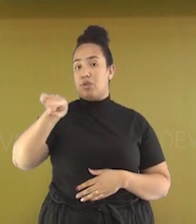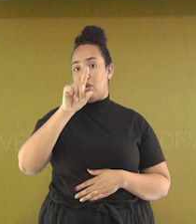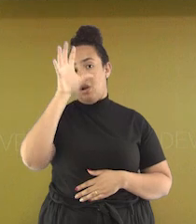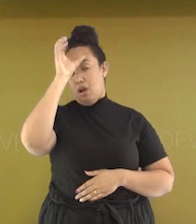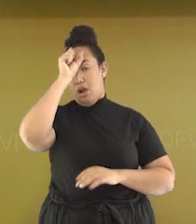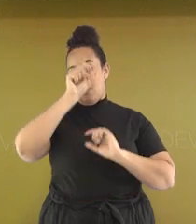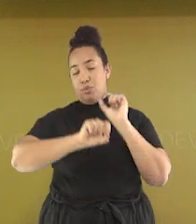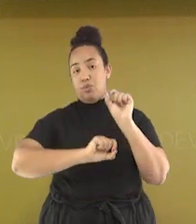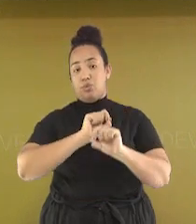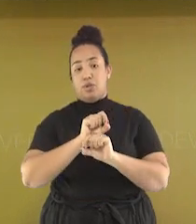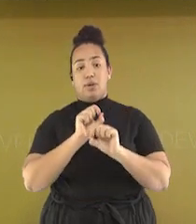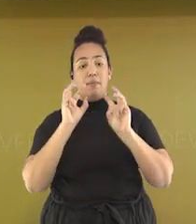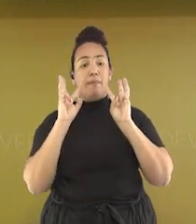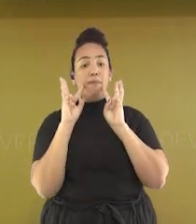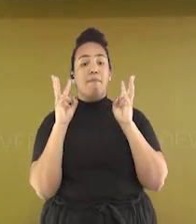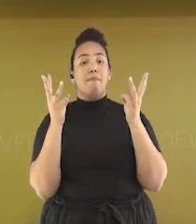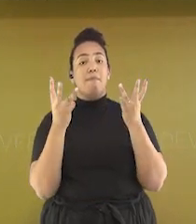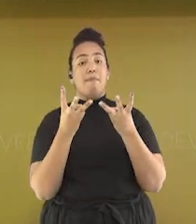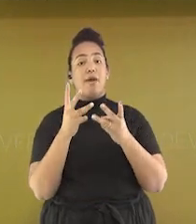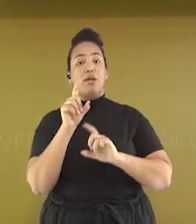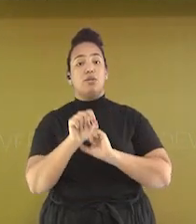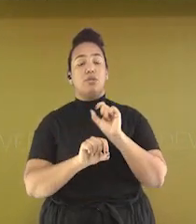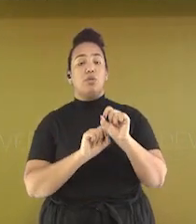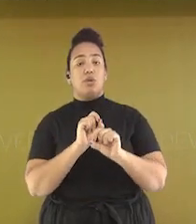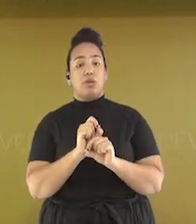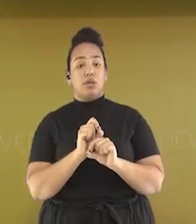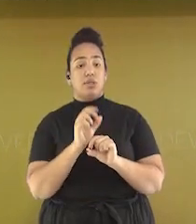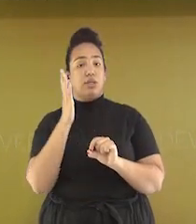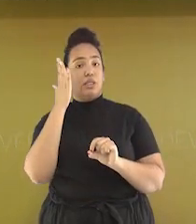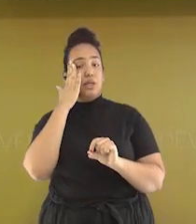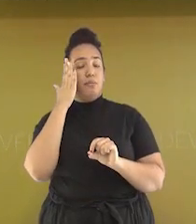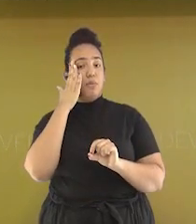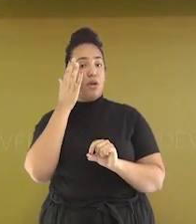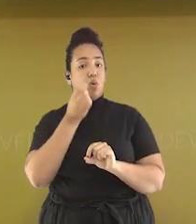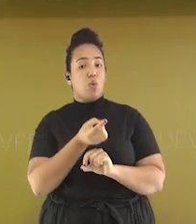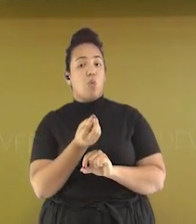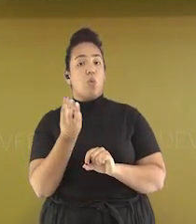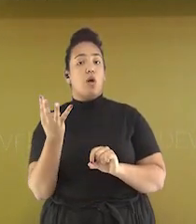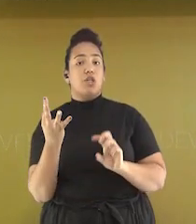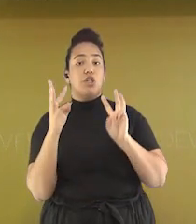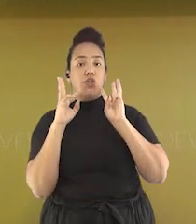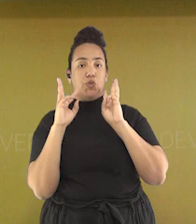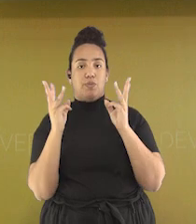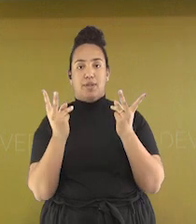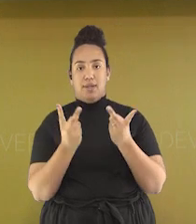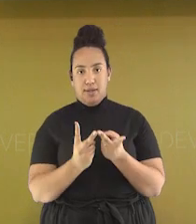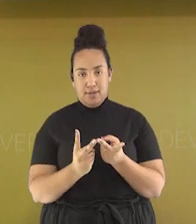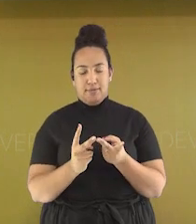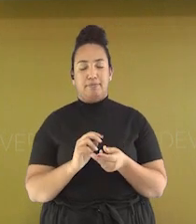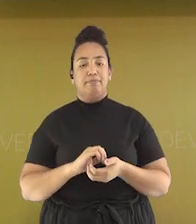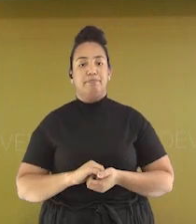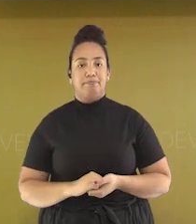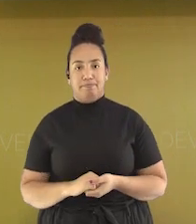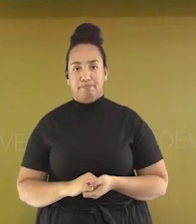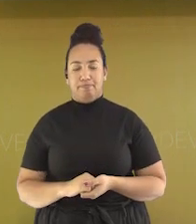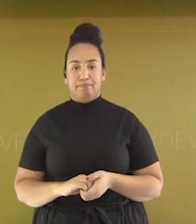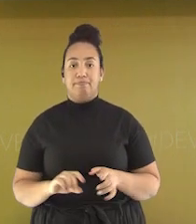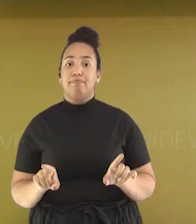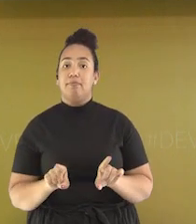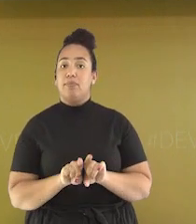Nós aprendemos que a massa é uma grandeza que mede a quantidade de matéria que compõe um